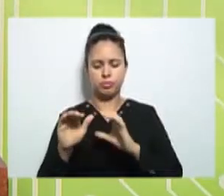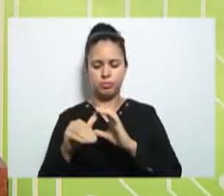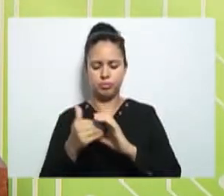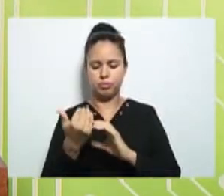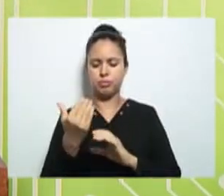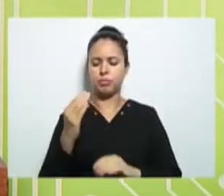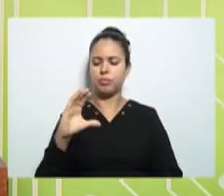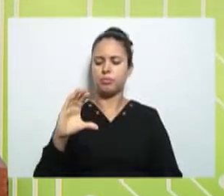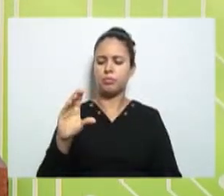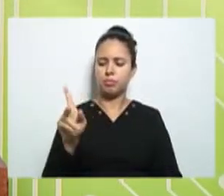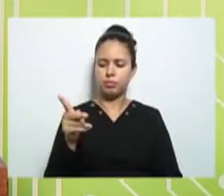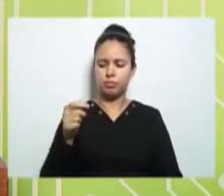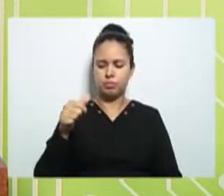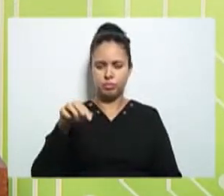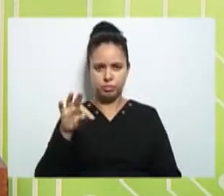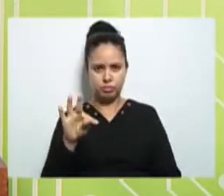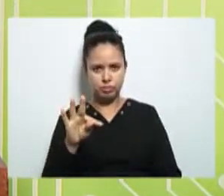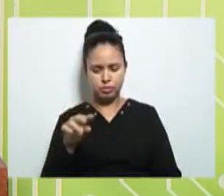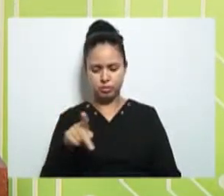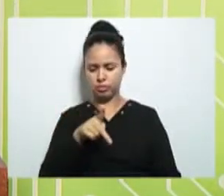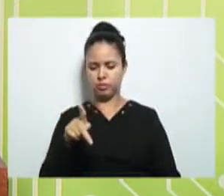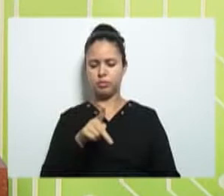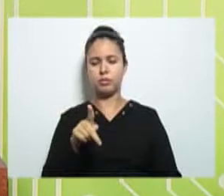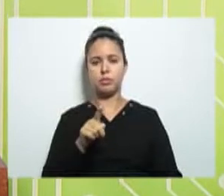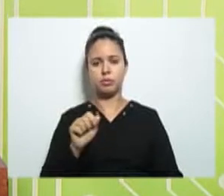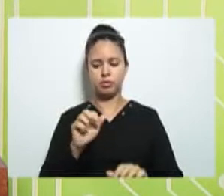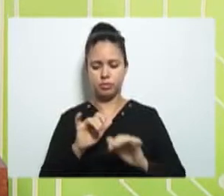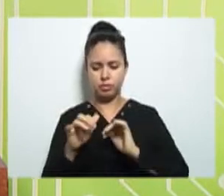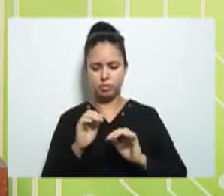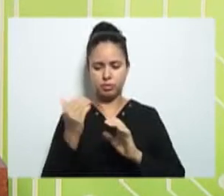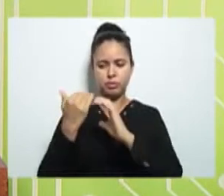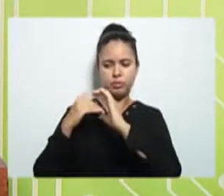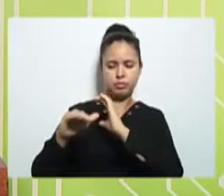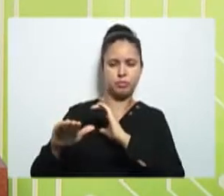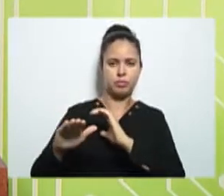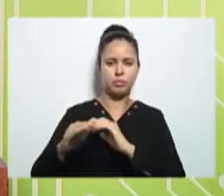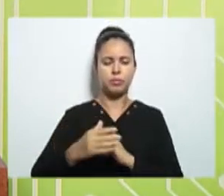dia, quando ele visualizar, ele vai lá esclarecer essa sua dúvida. Tá?